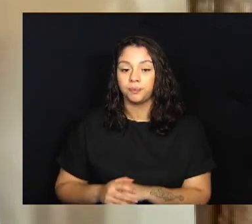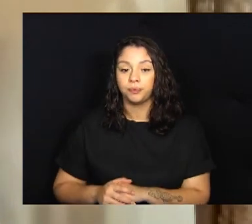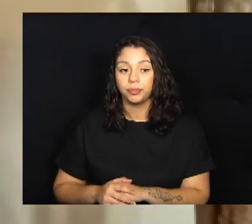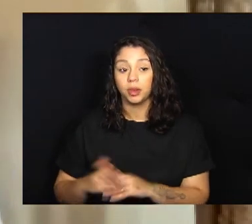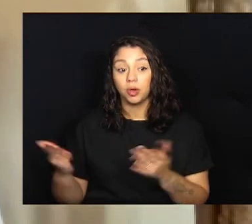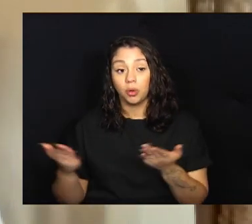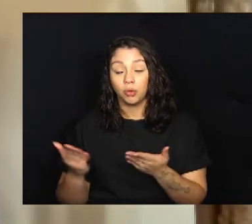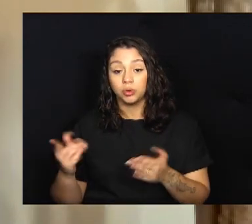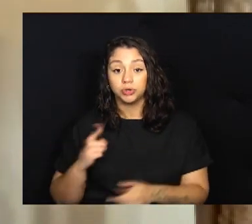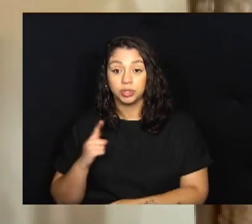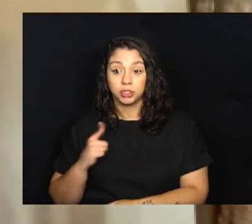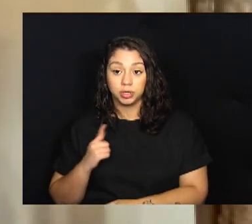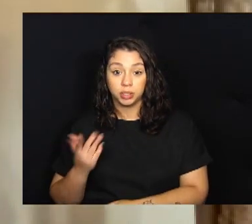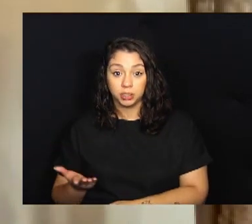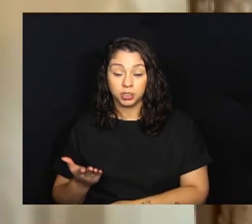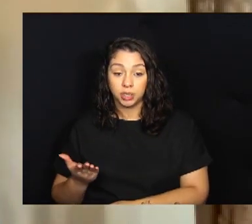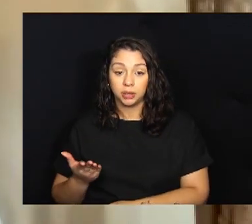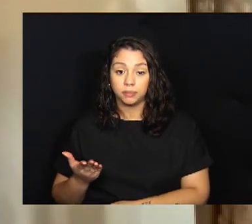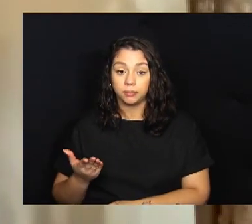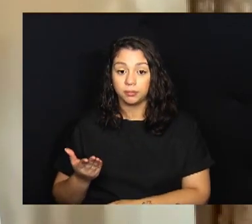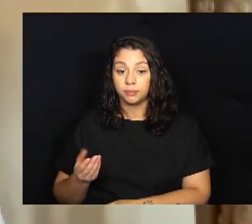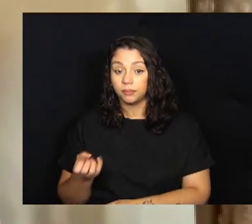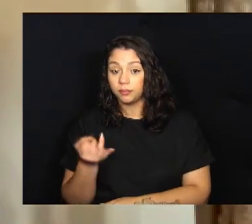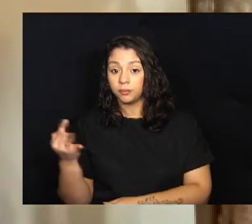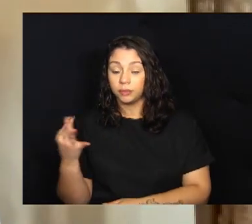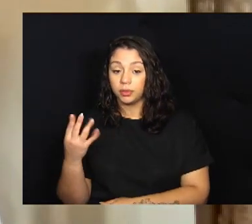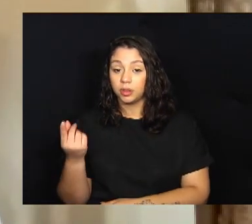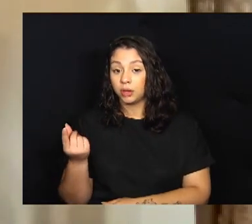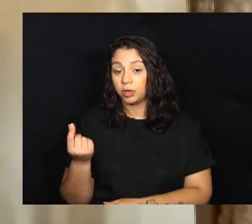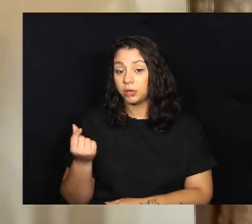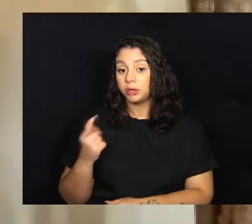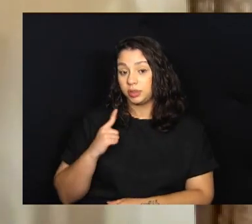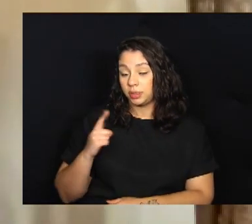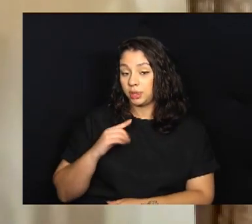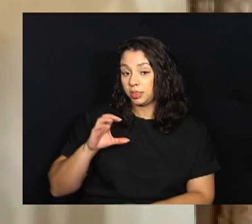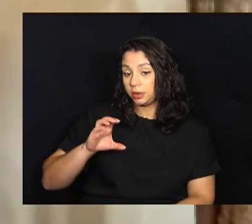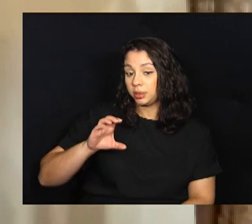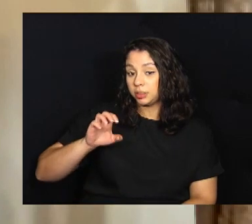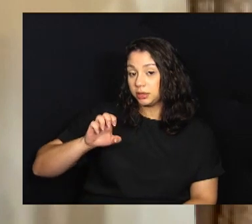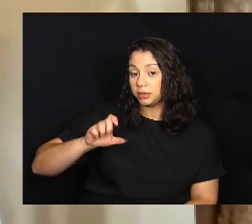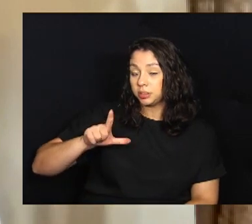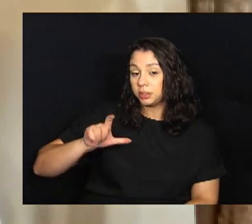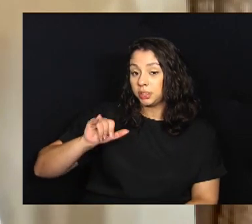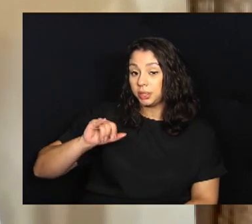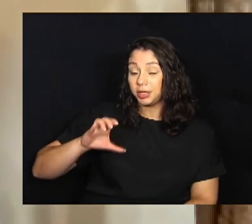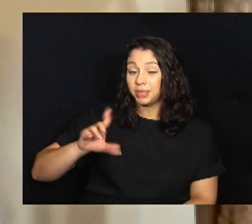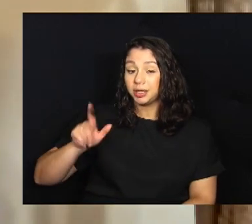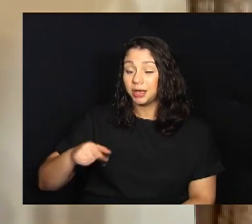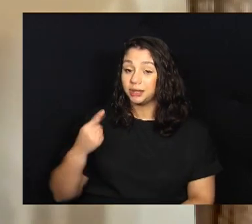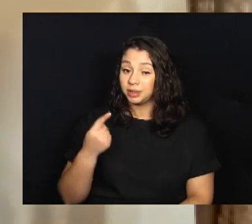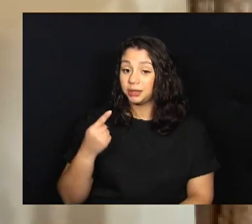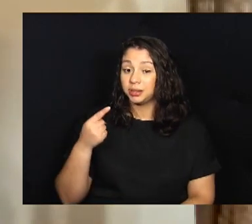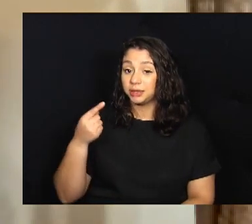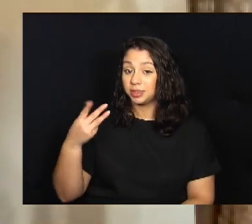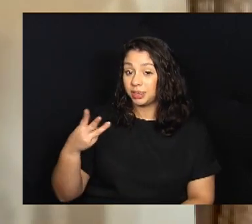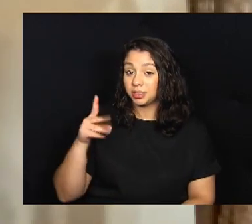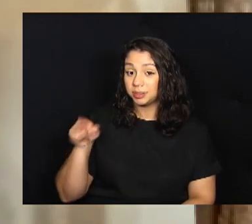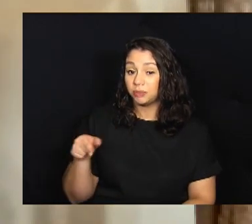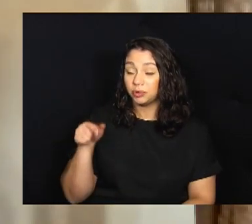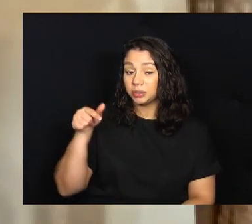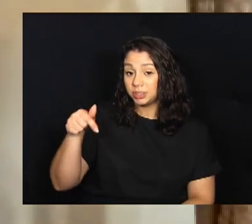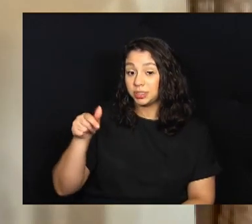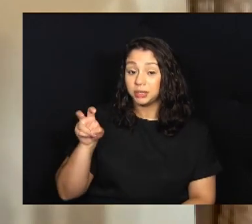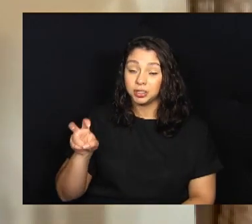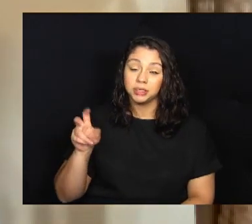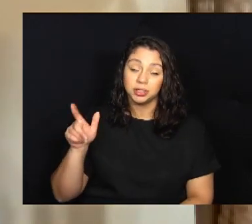no Brasil, com a elevada taxa de juros, né, temos a Selic ainda a 13,75%, você pode utilizar produtos de